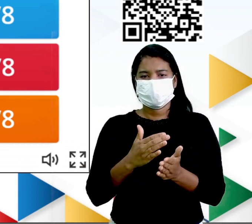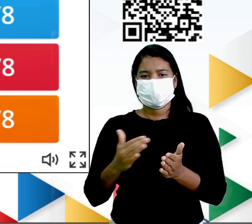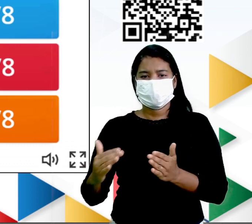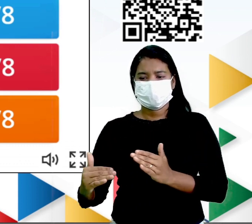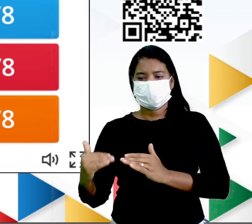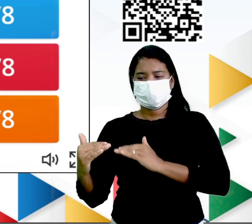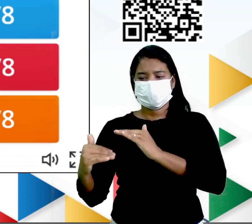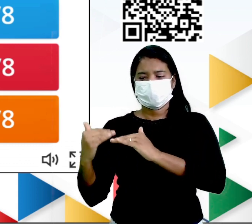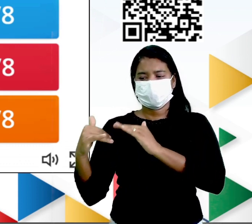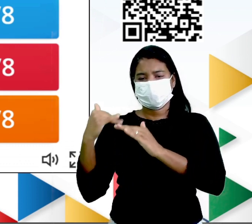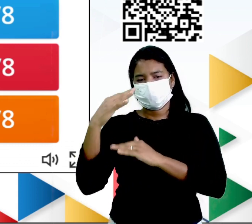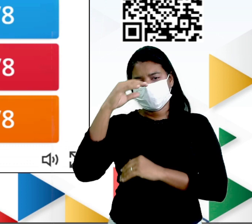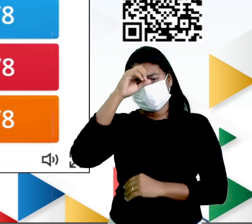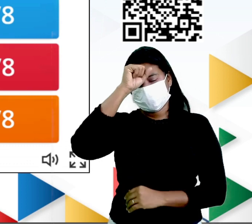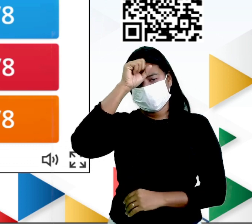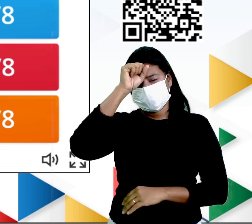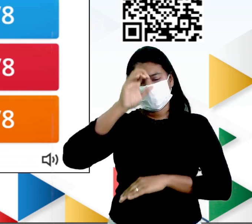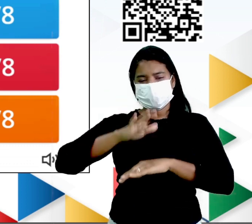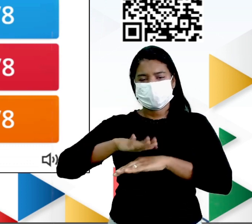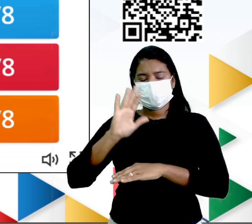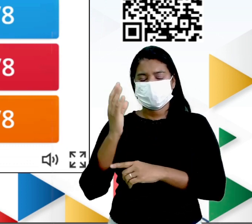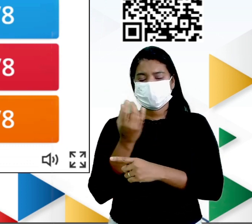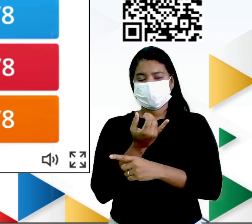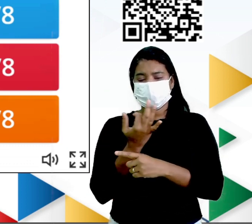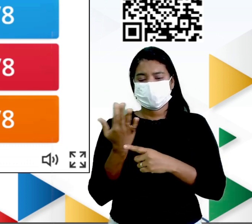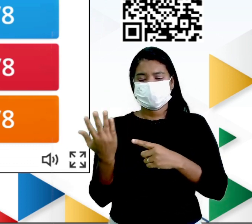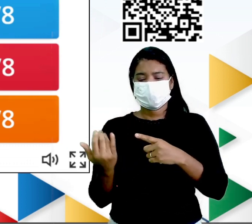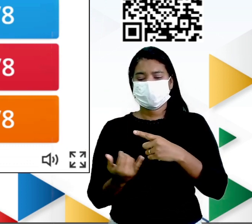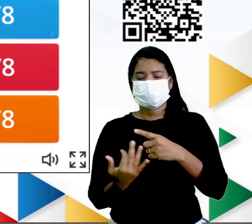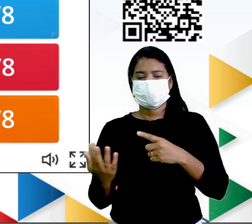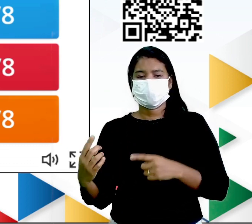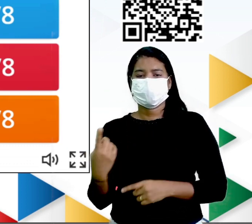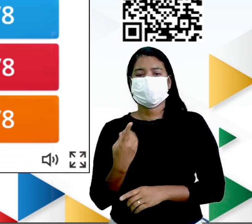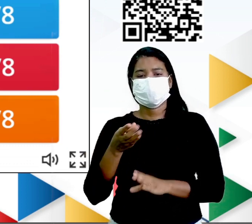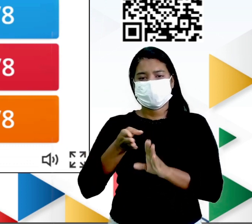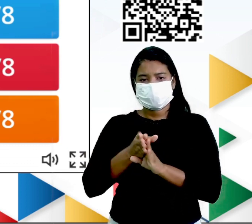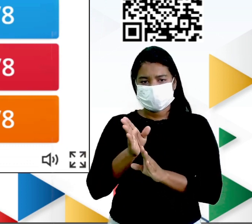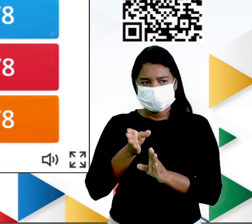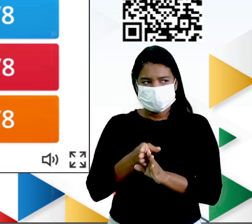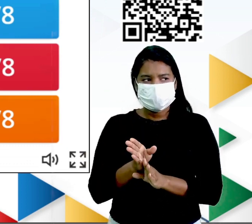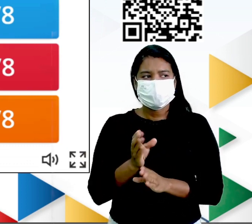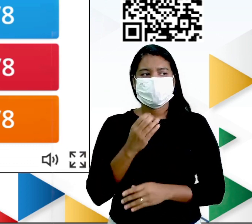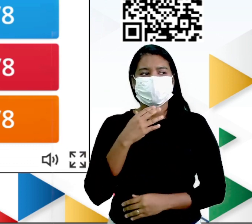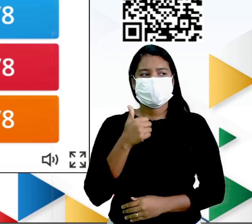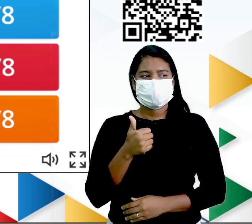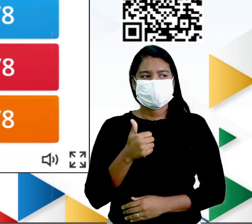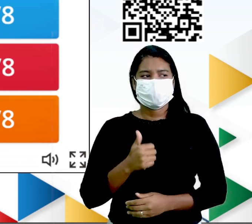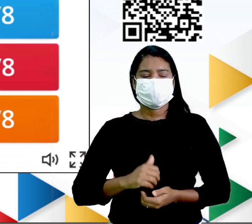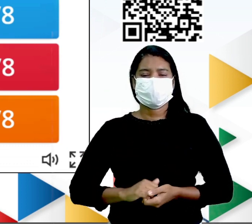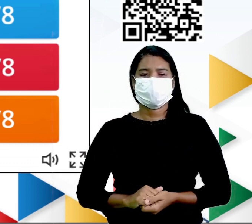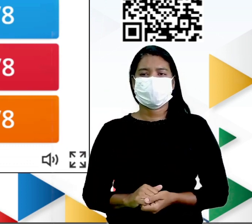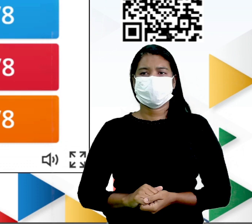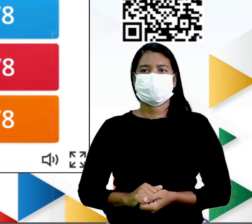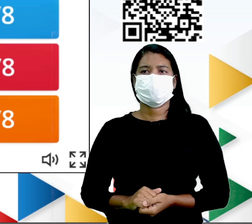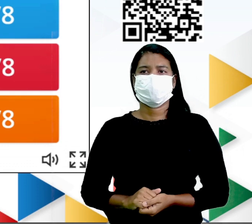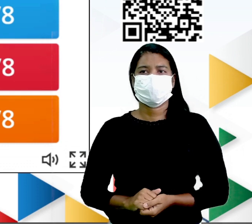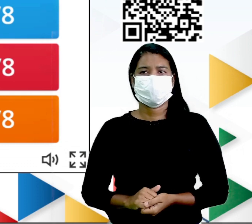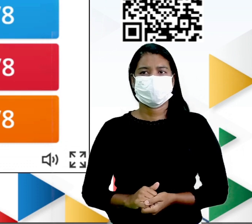avançar e aprender um pouco mais sobre fração, tá bom? E nós aconselhamos muito. Você vai ficar sem responder